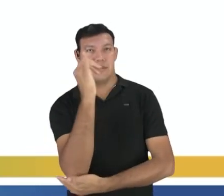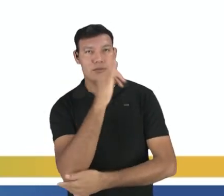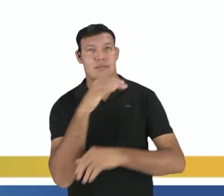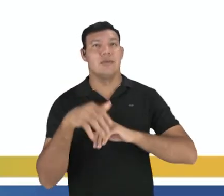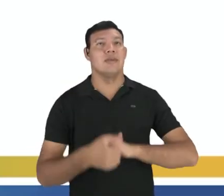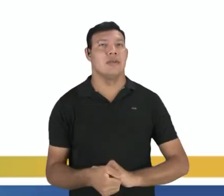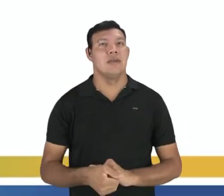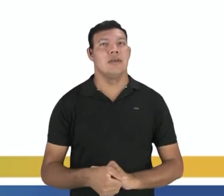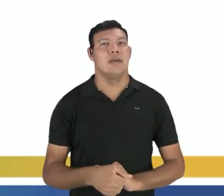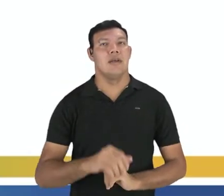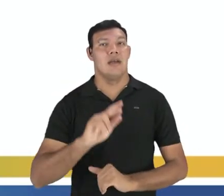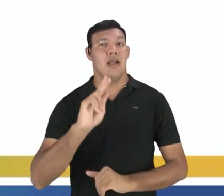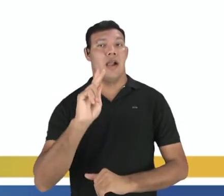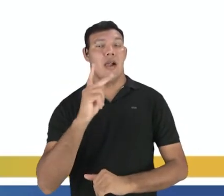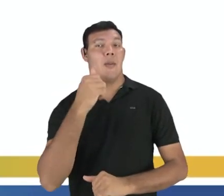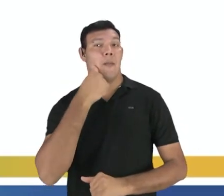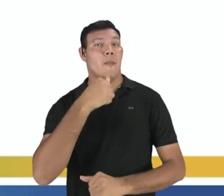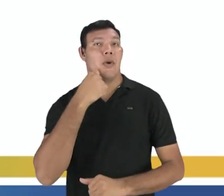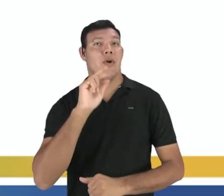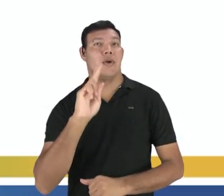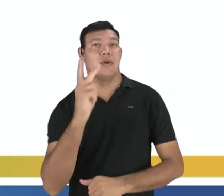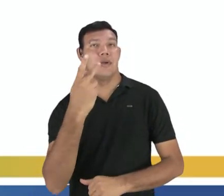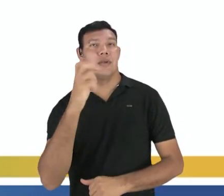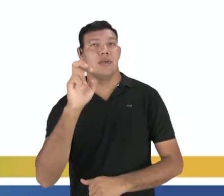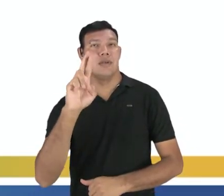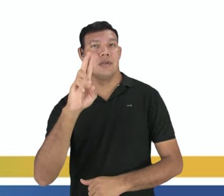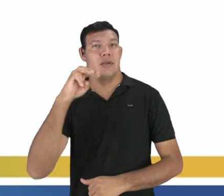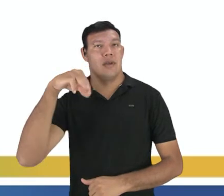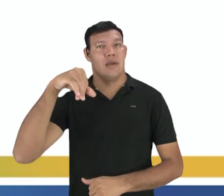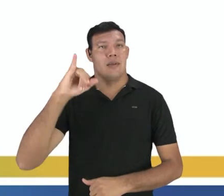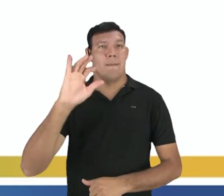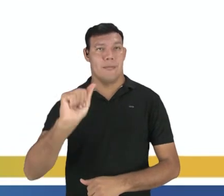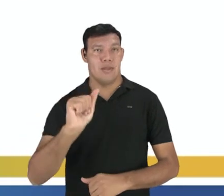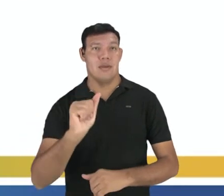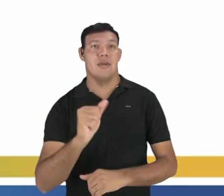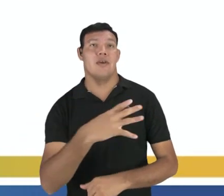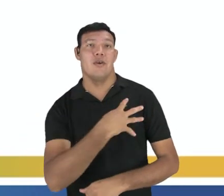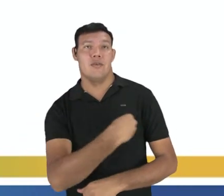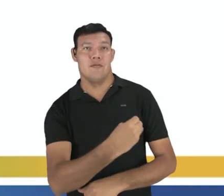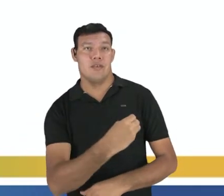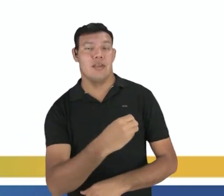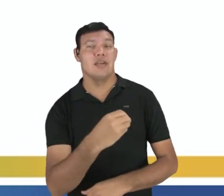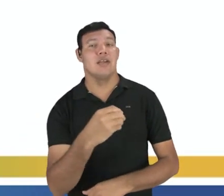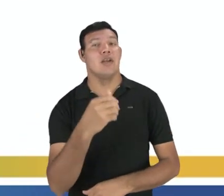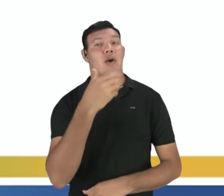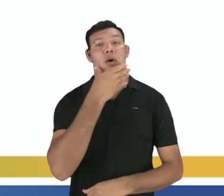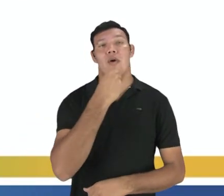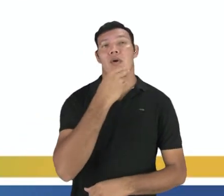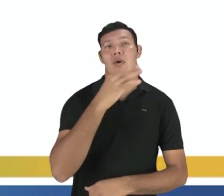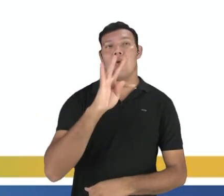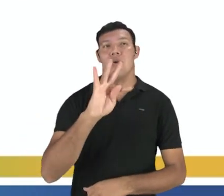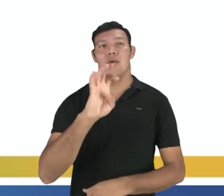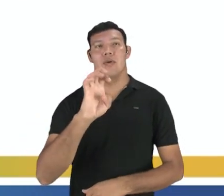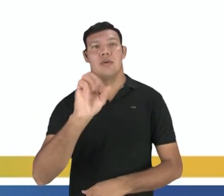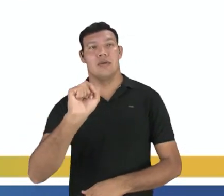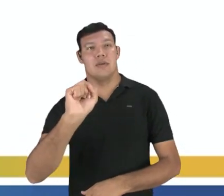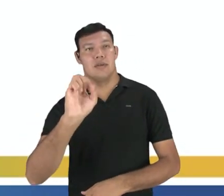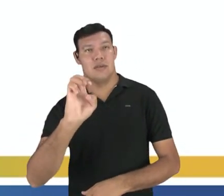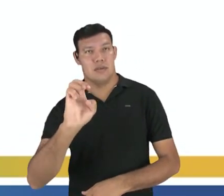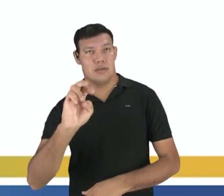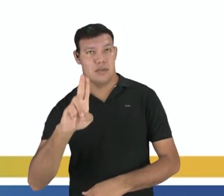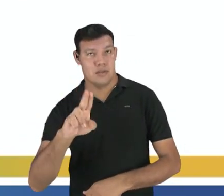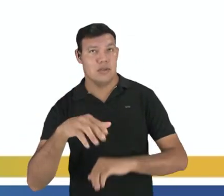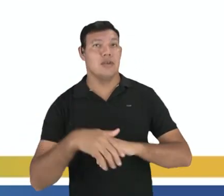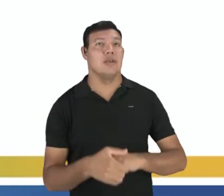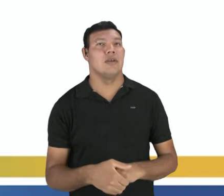de Teseu, será obrigada a se casar com Demétrio, que na verdade é a paixão de Helena. No entanto, Hérmia